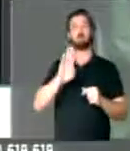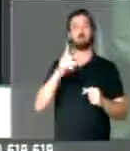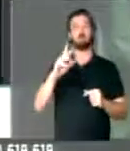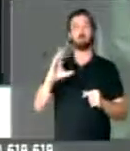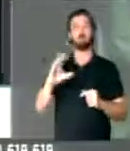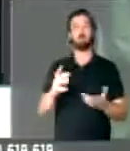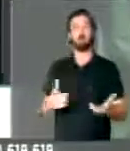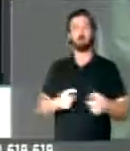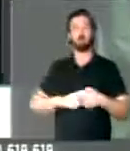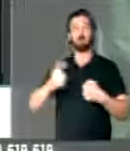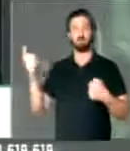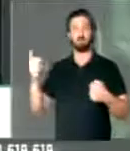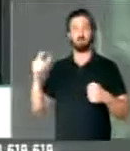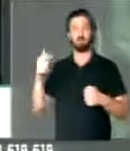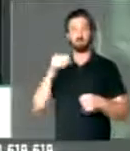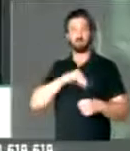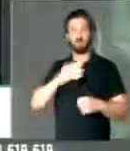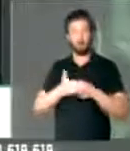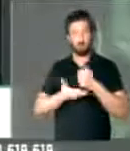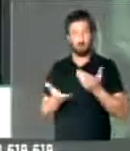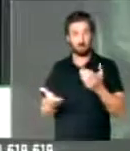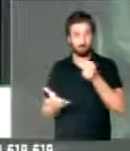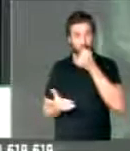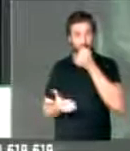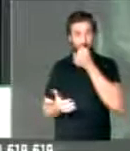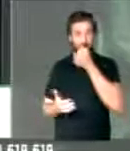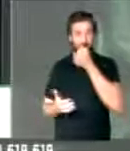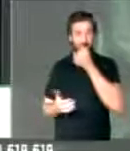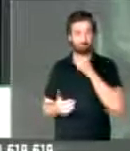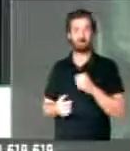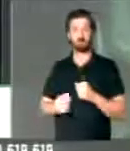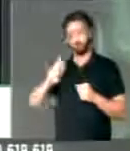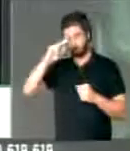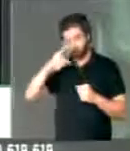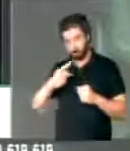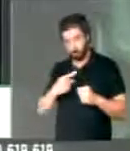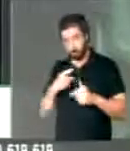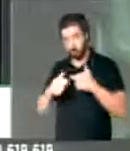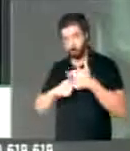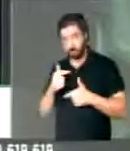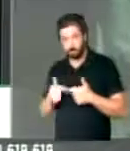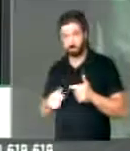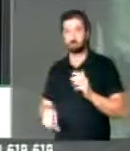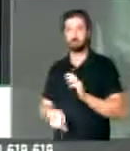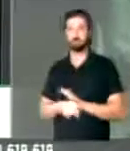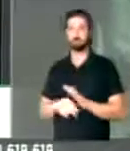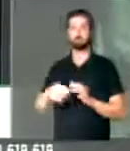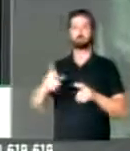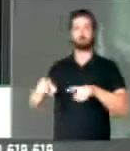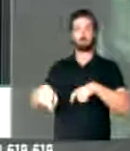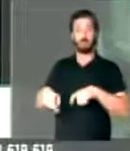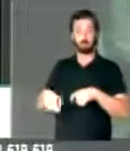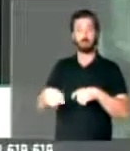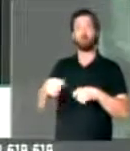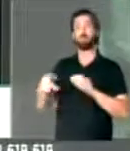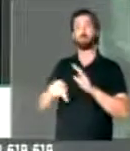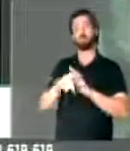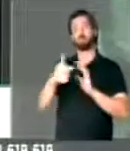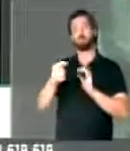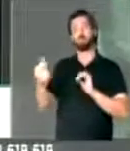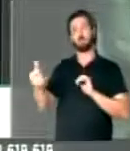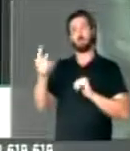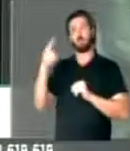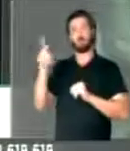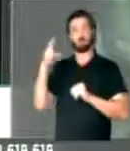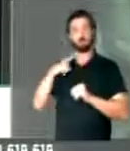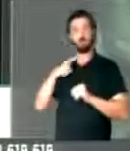aí estar desvinculado do salário mínimo. A contribuição individual, conforme o Censo Agropecuário de 2006, que é o último